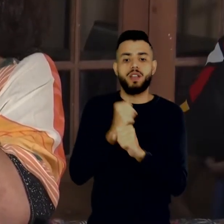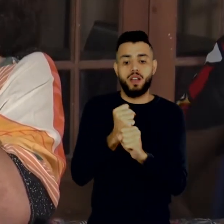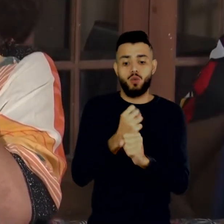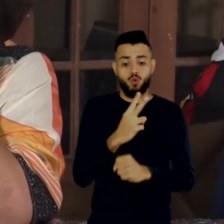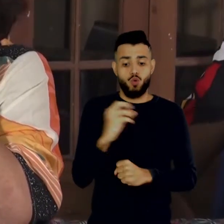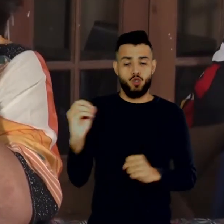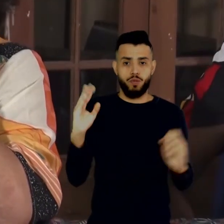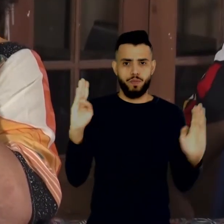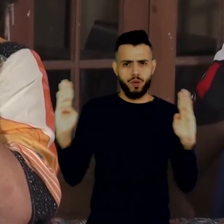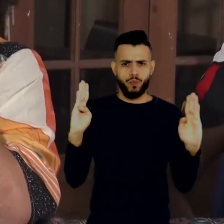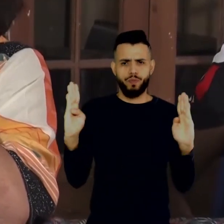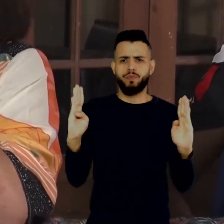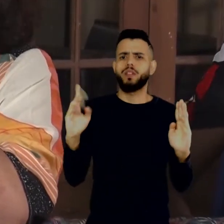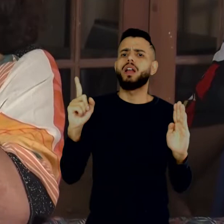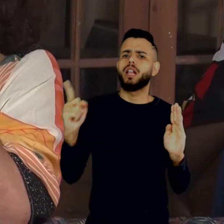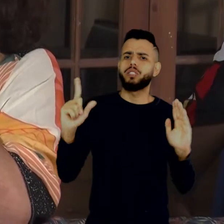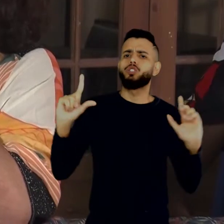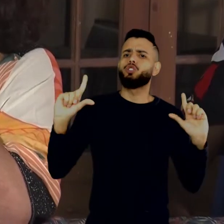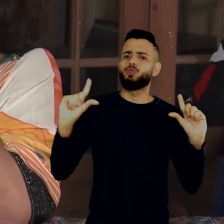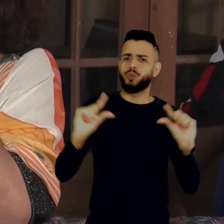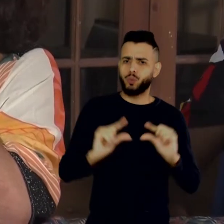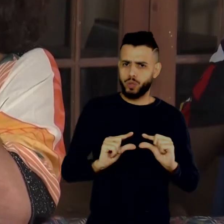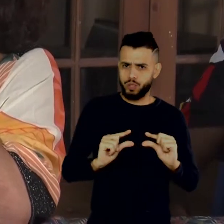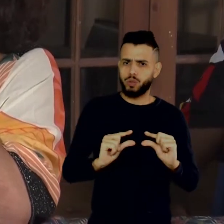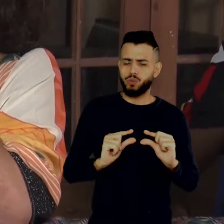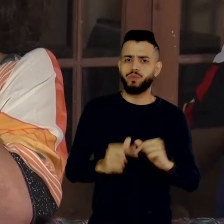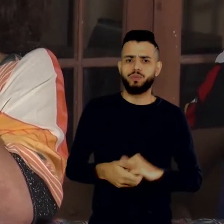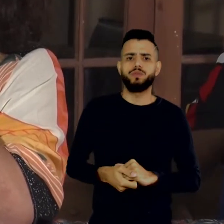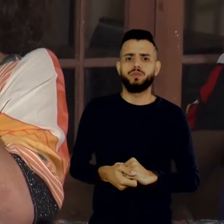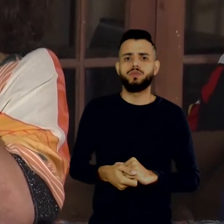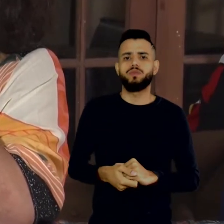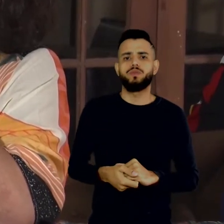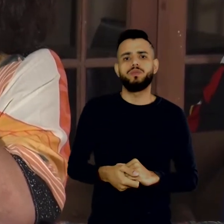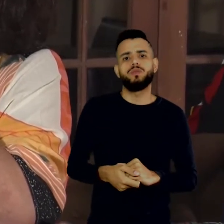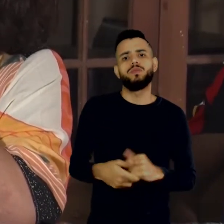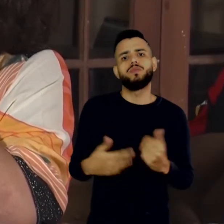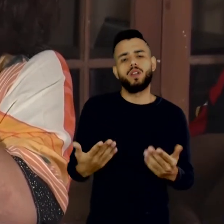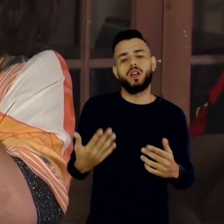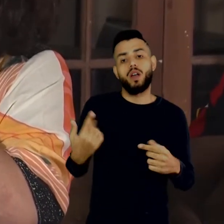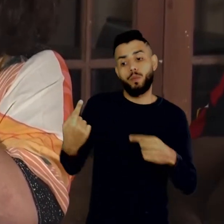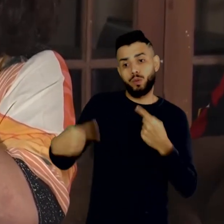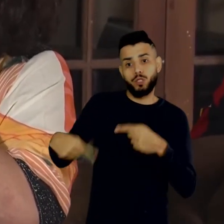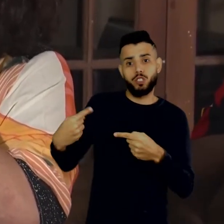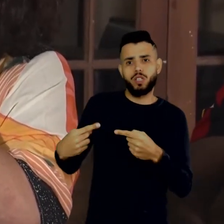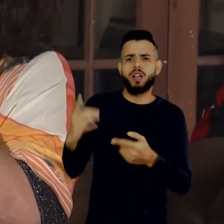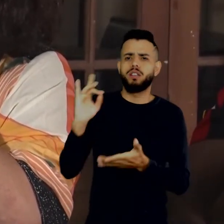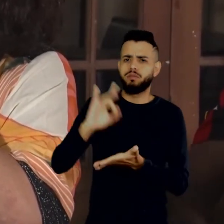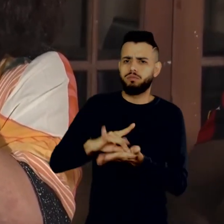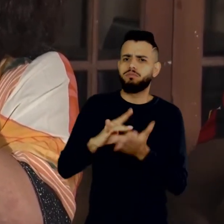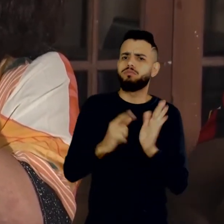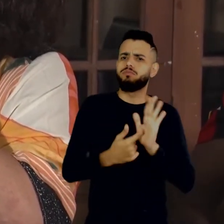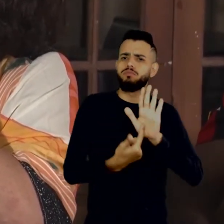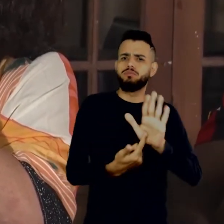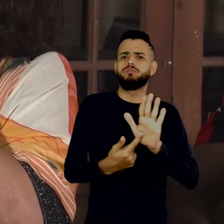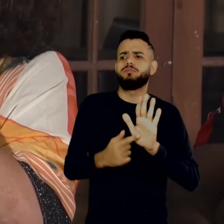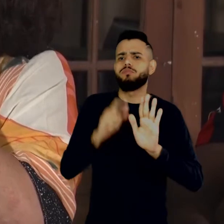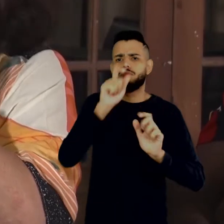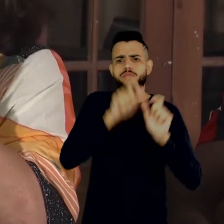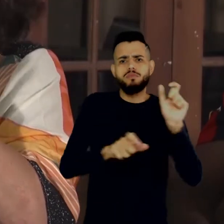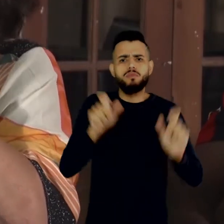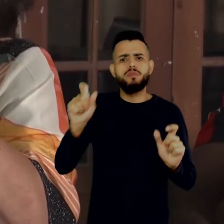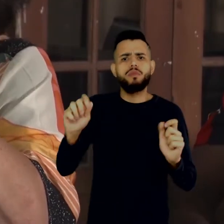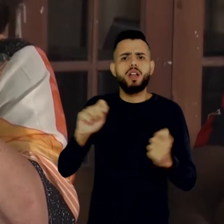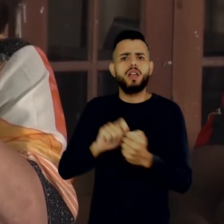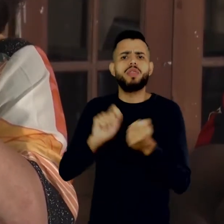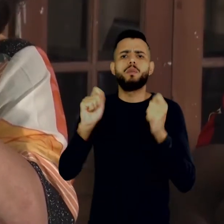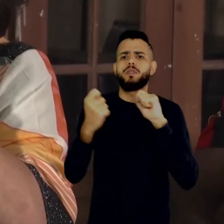elas diminuíram bastante. A realidade política se impôs e esses atores se adaptaram